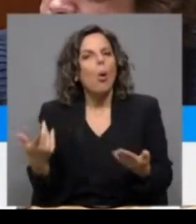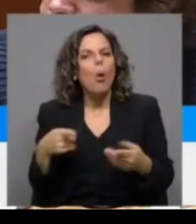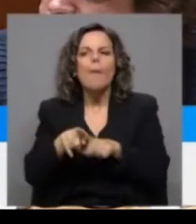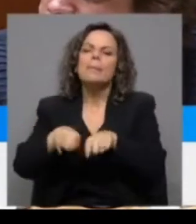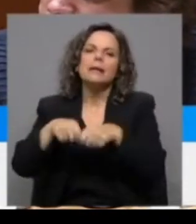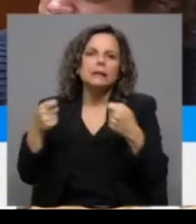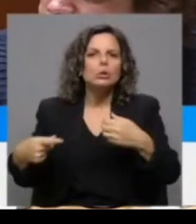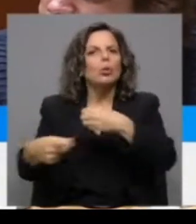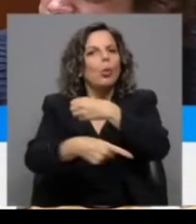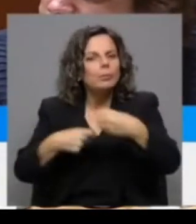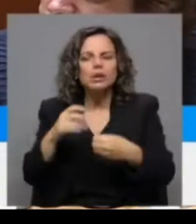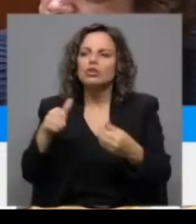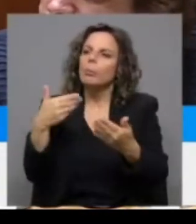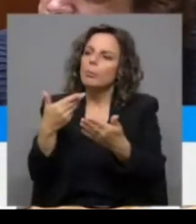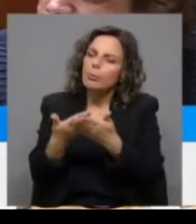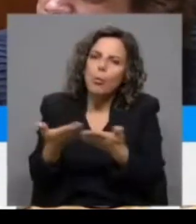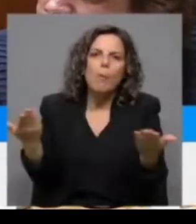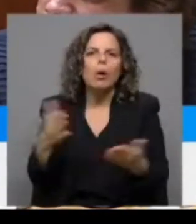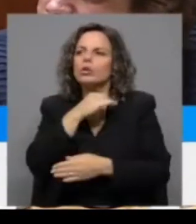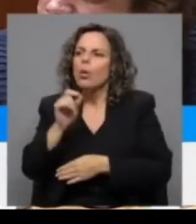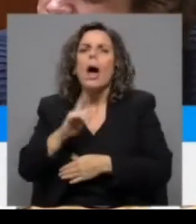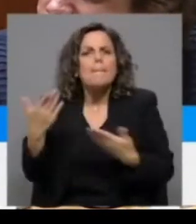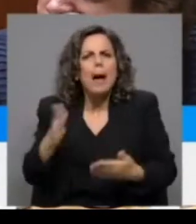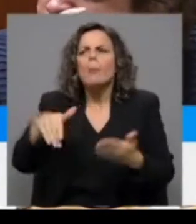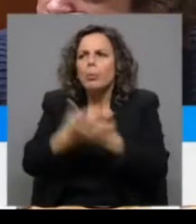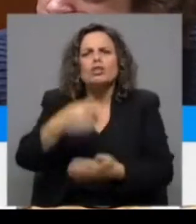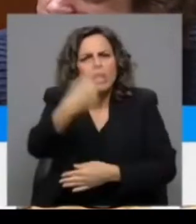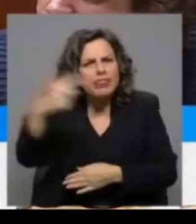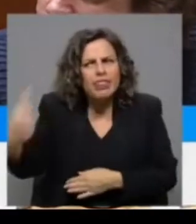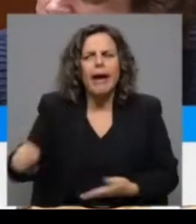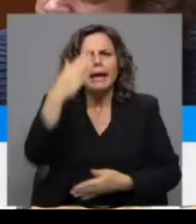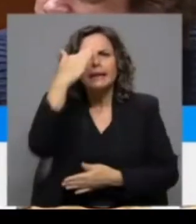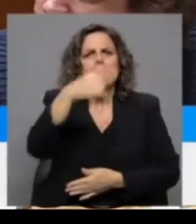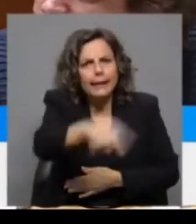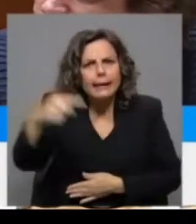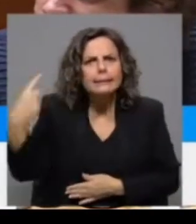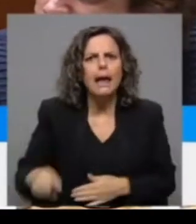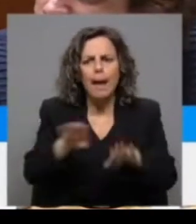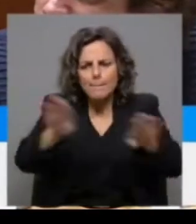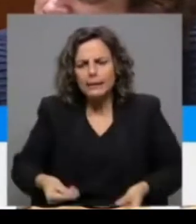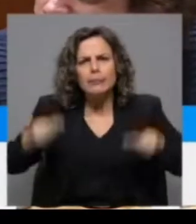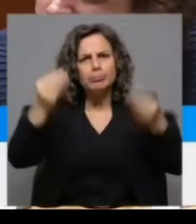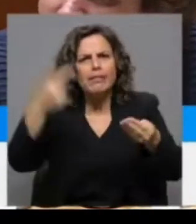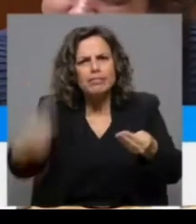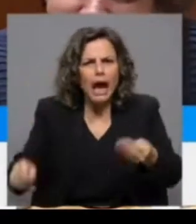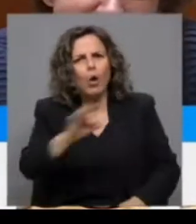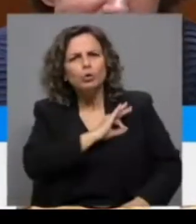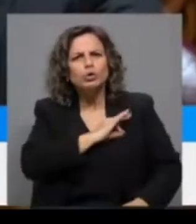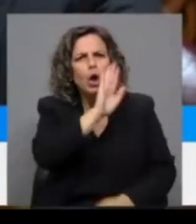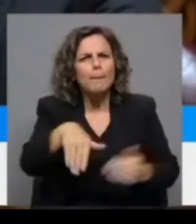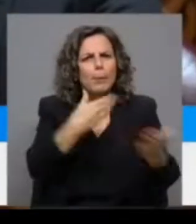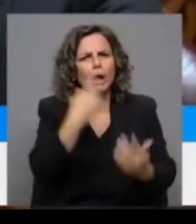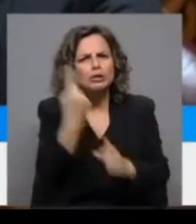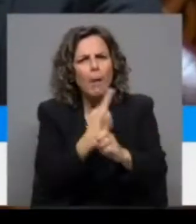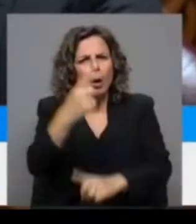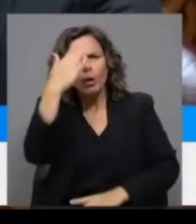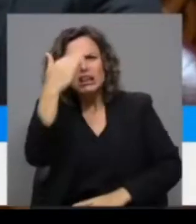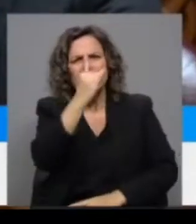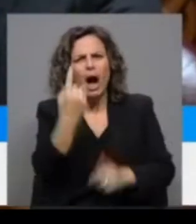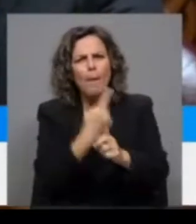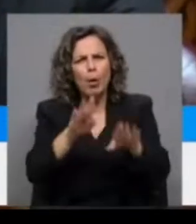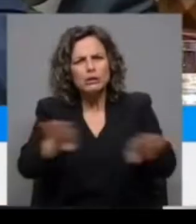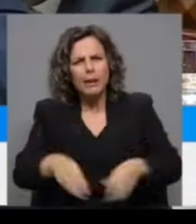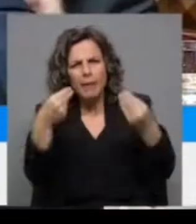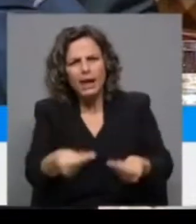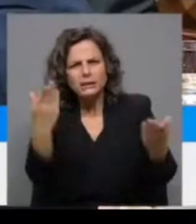têm propostas, têm ideias, têm coisas para pôr em cima da mesa. O senhor tem alguma proposta, alguma ideia, alguma coisa para pôr em cima da